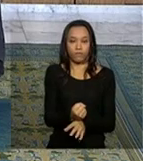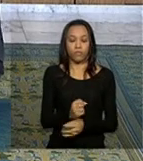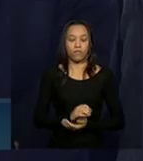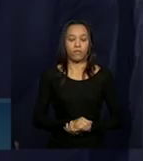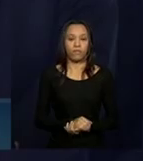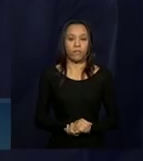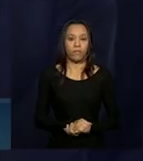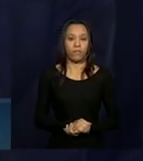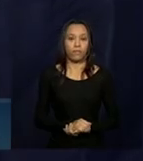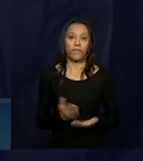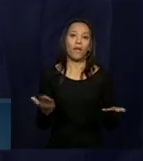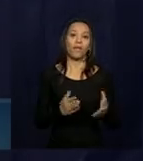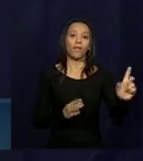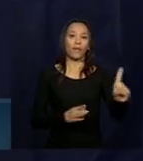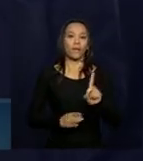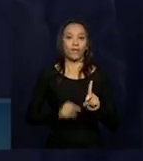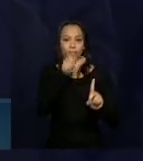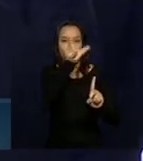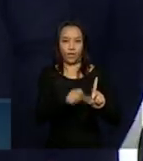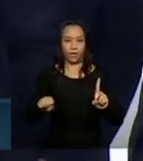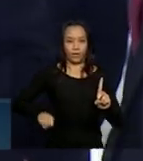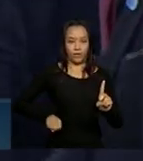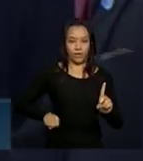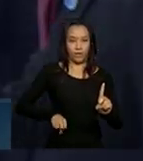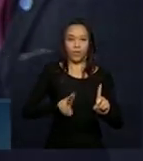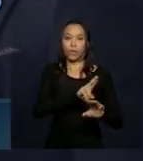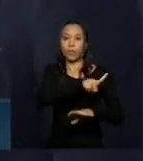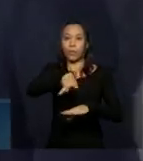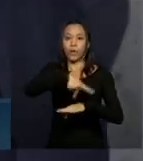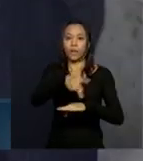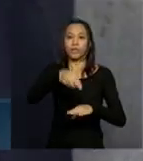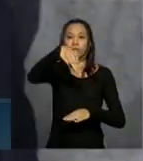O embaixador da Malásia, Rahim Rahun.